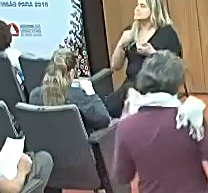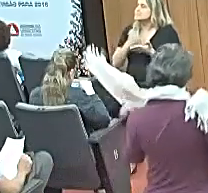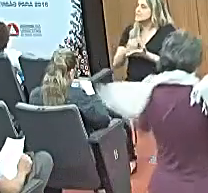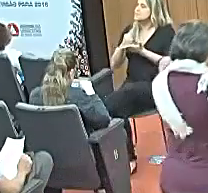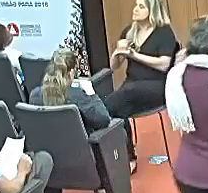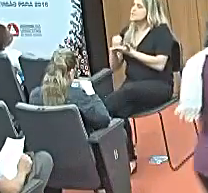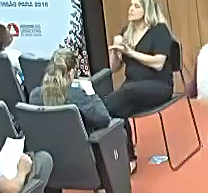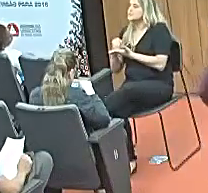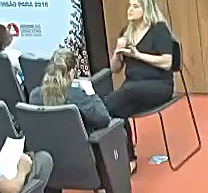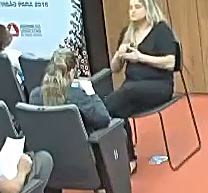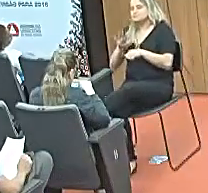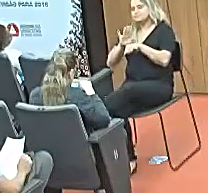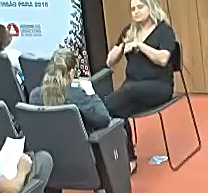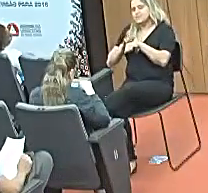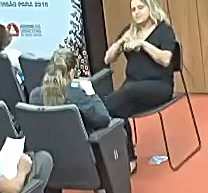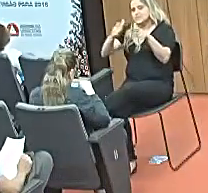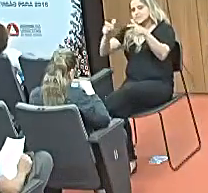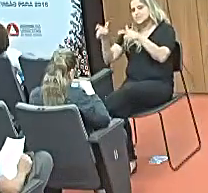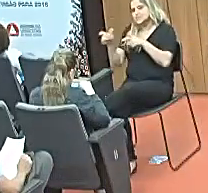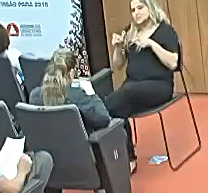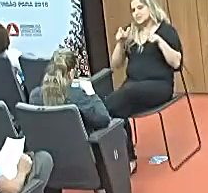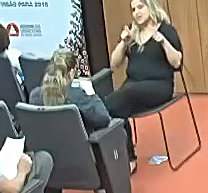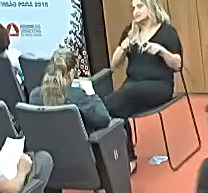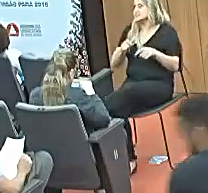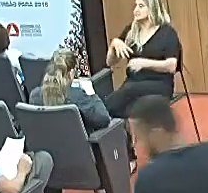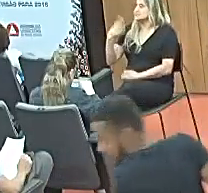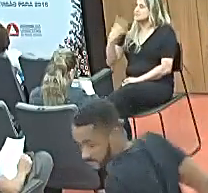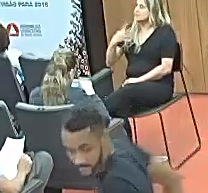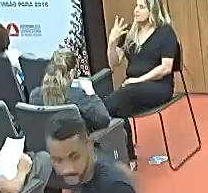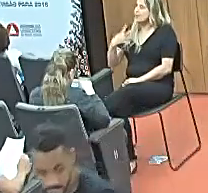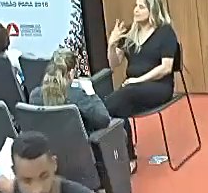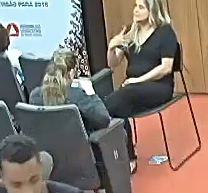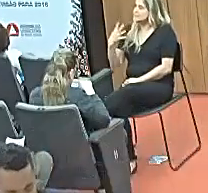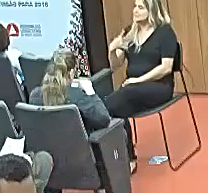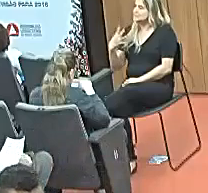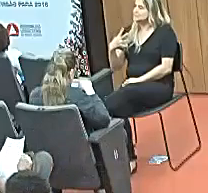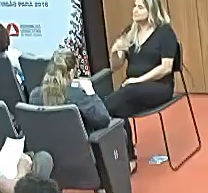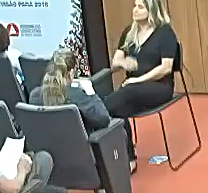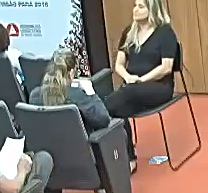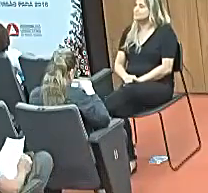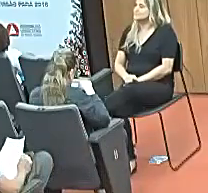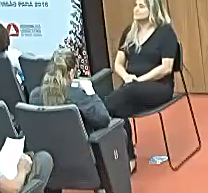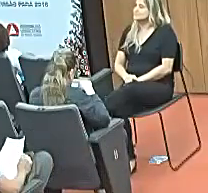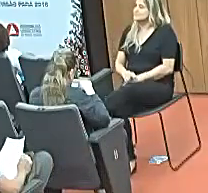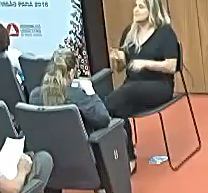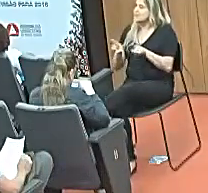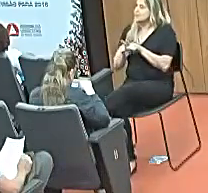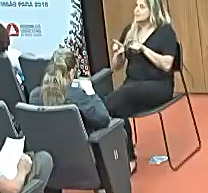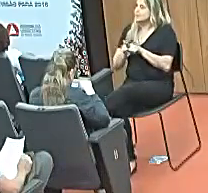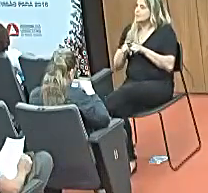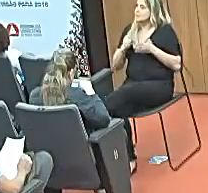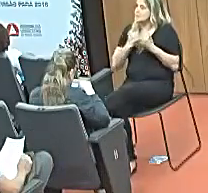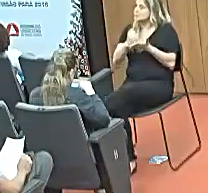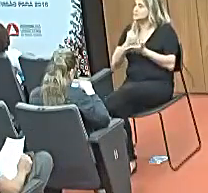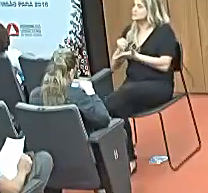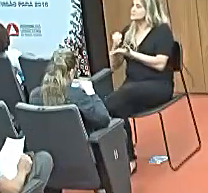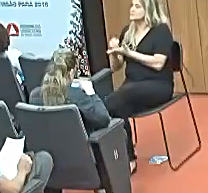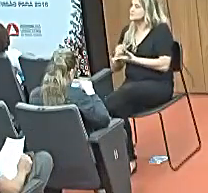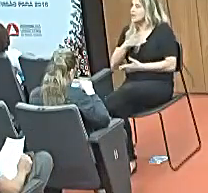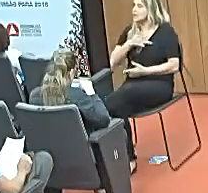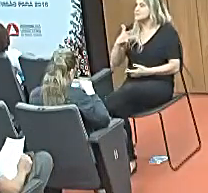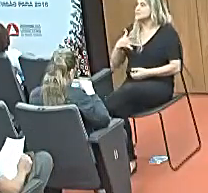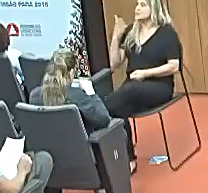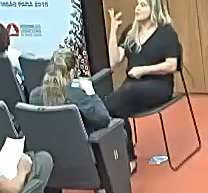isso nessas localidades a quarta foi uma ação para assegurar a atenção à saúde da pessoa idosa de forma articulada